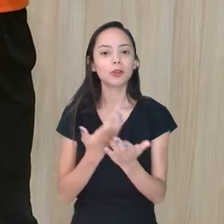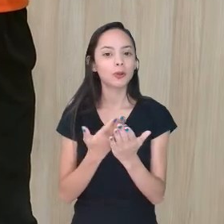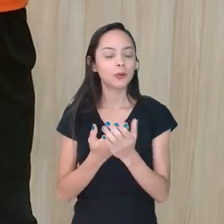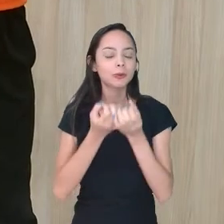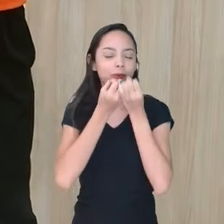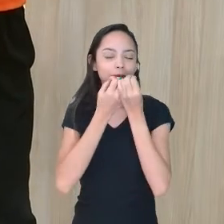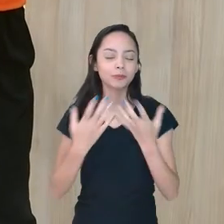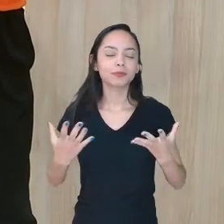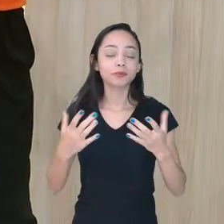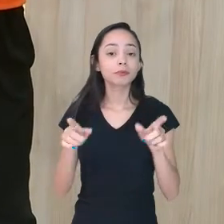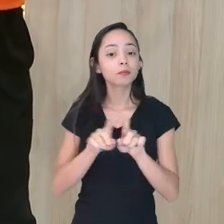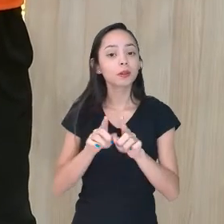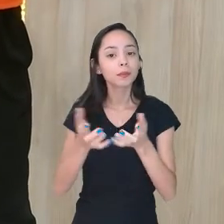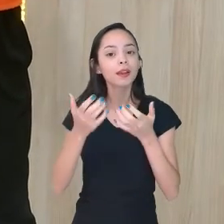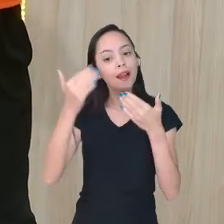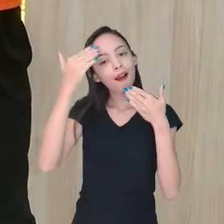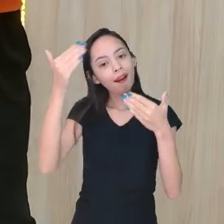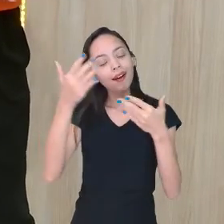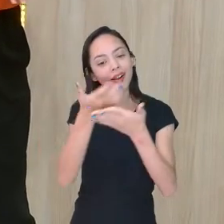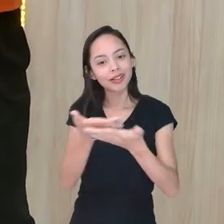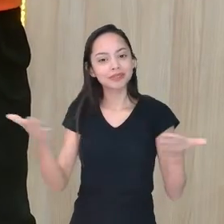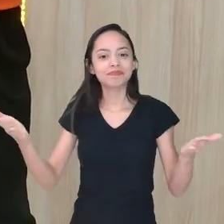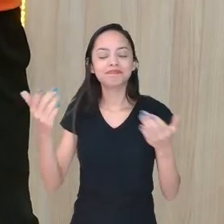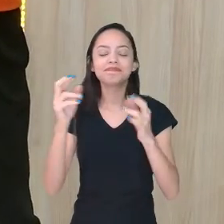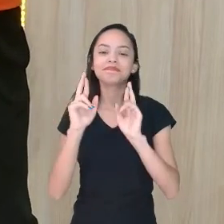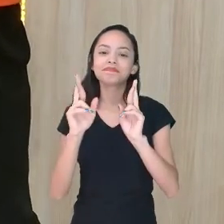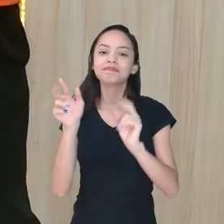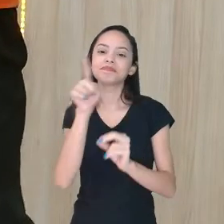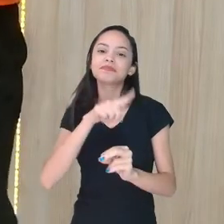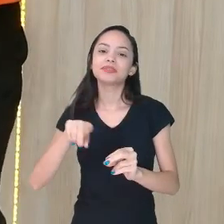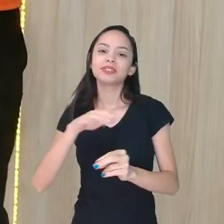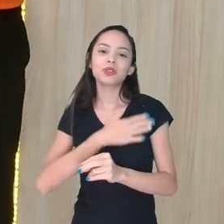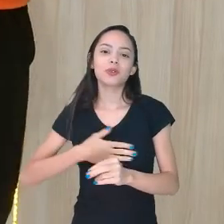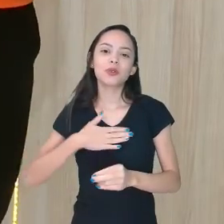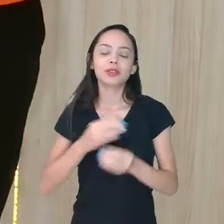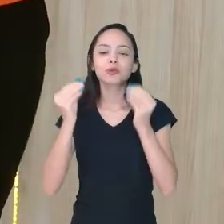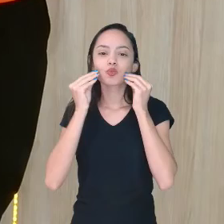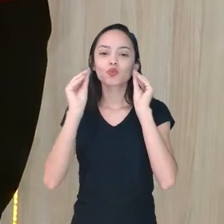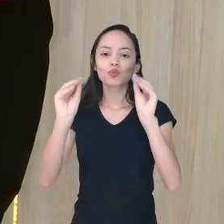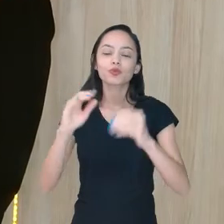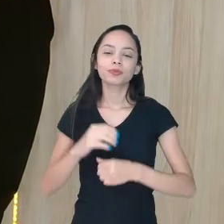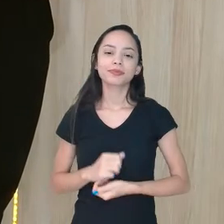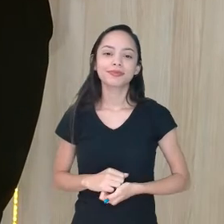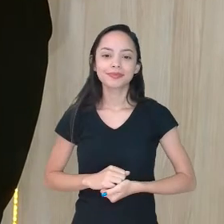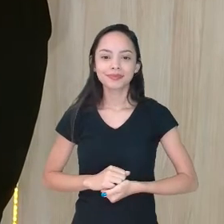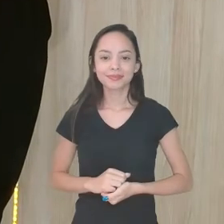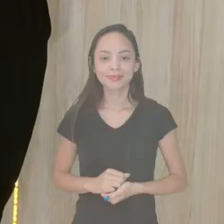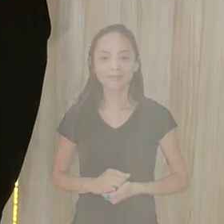certo? E agradecê-los. Espero que vocês tenham gostado. Um beijo e até a próxima.